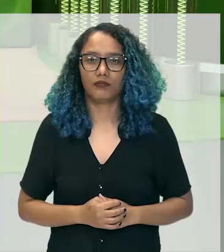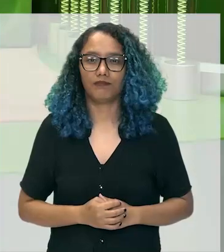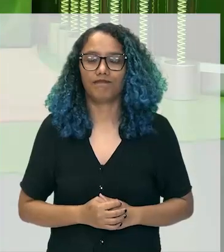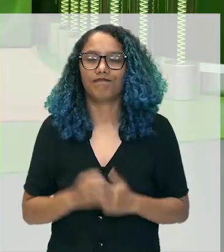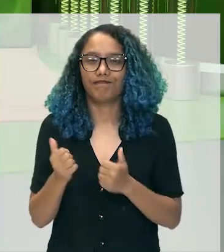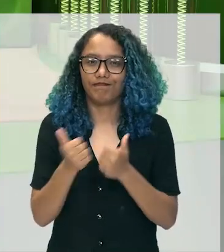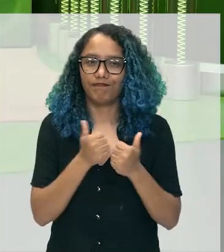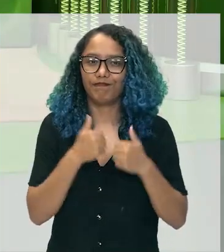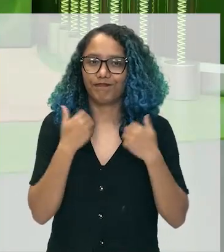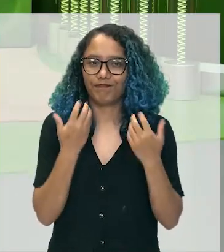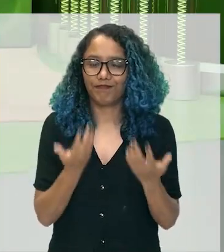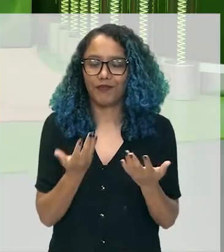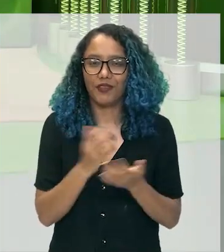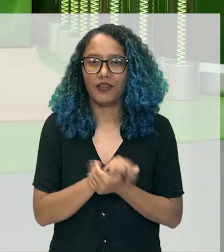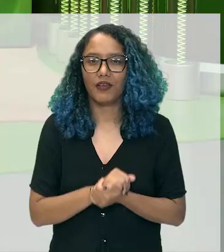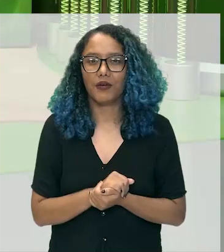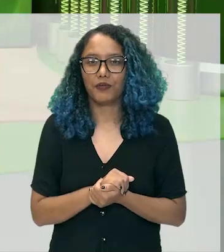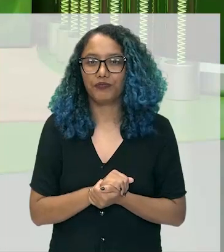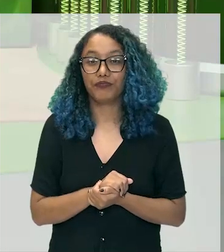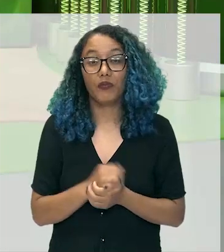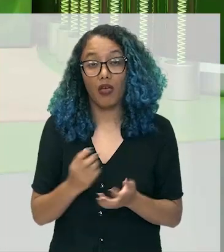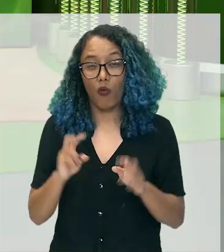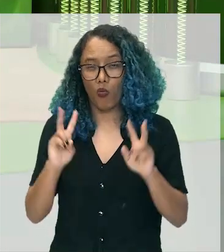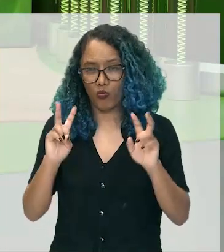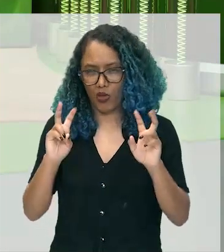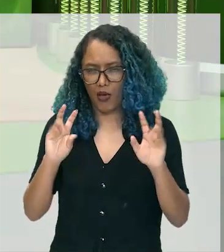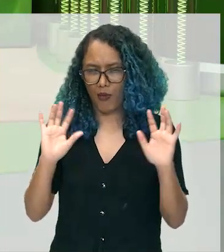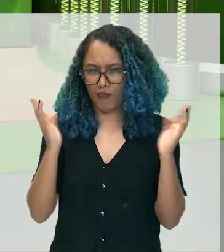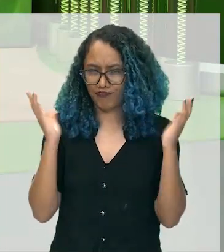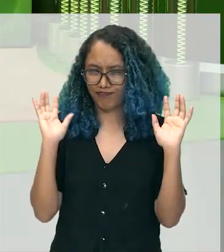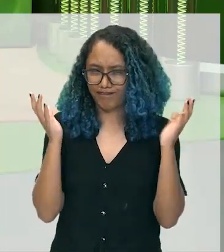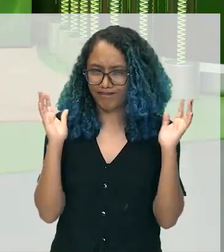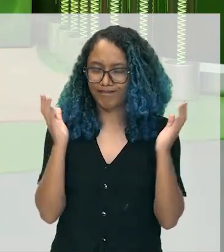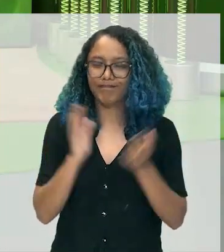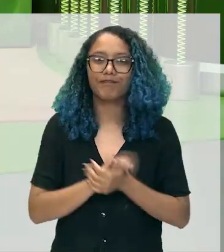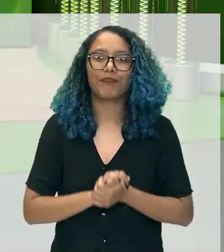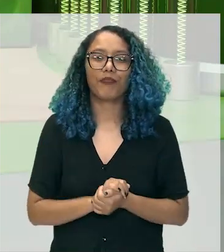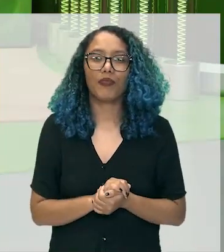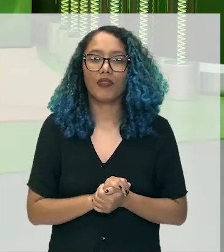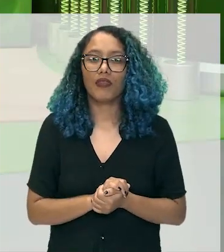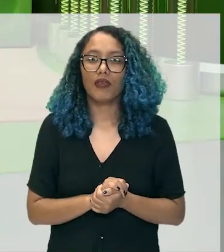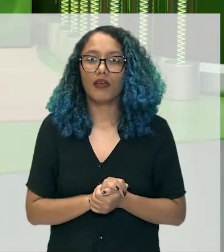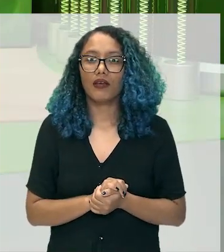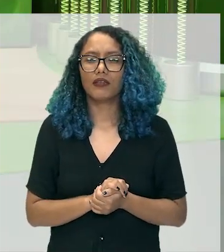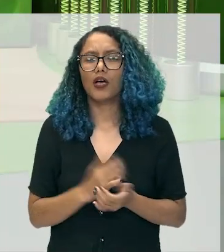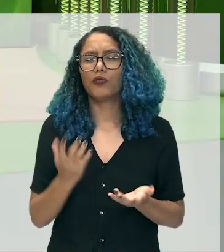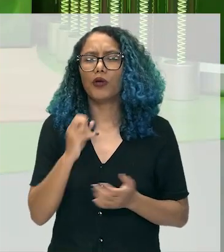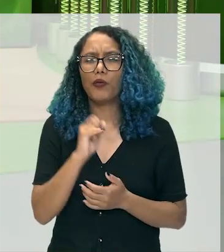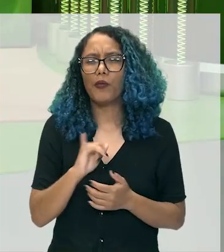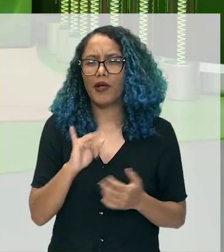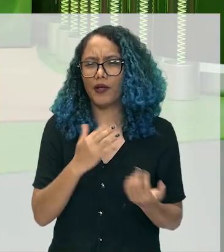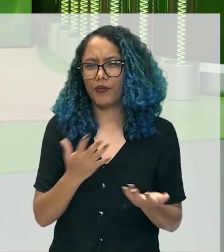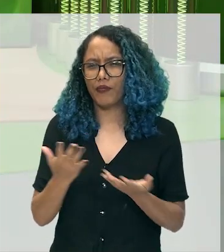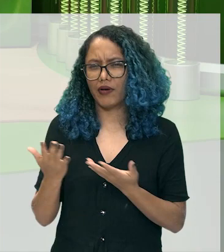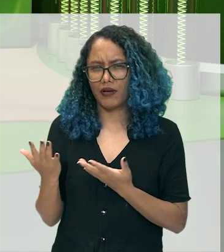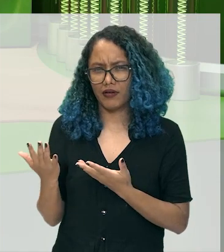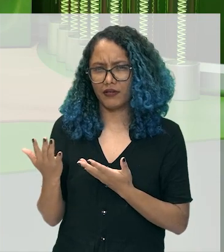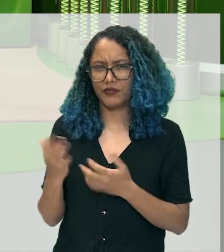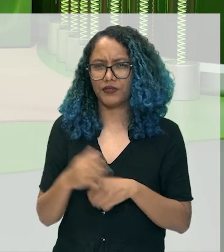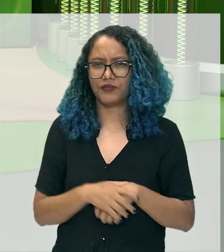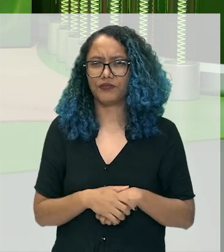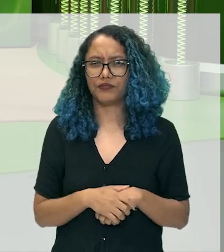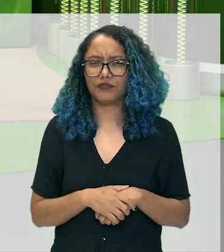É isso aí, olha, nós vimos aí, o nosso assunto é sobre clima e nós já temos aqui, ó, passando uma imagem, olha só essas